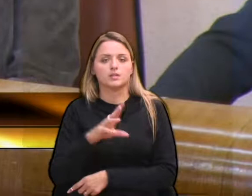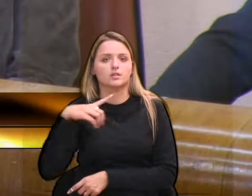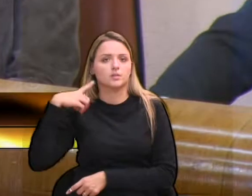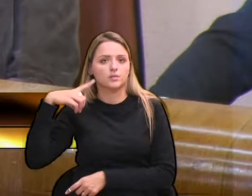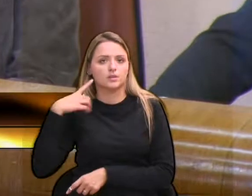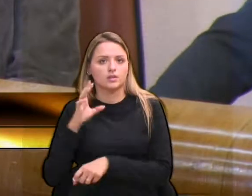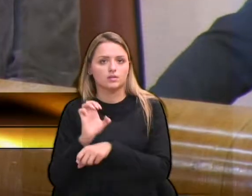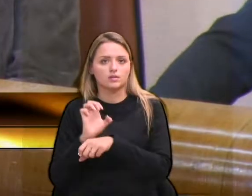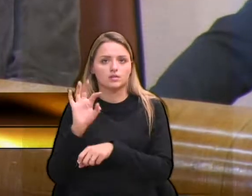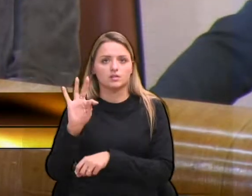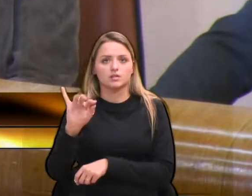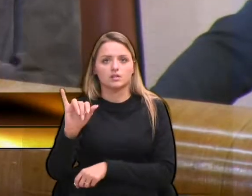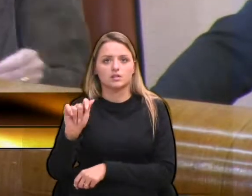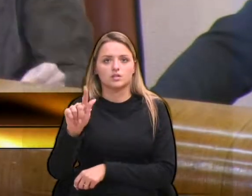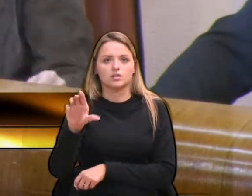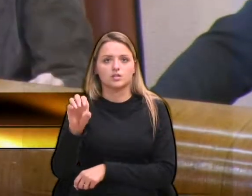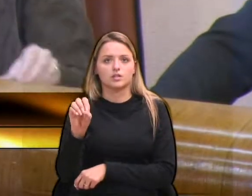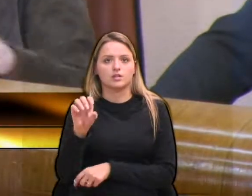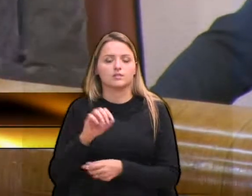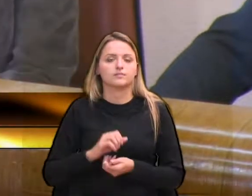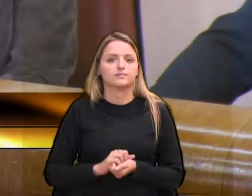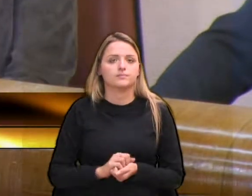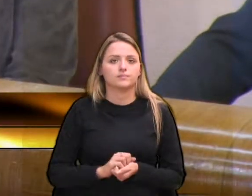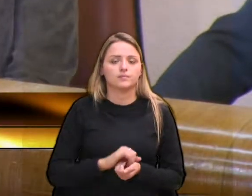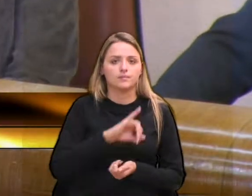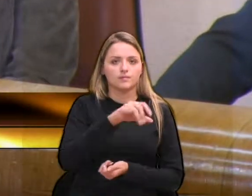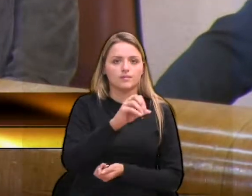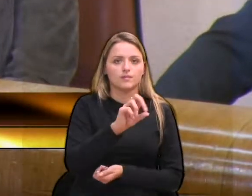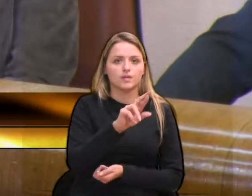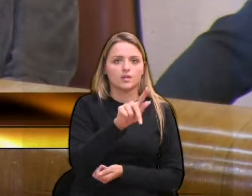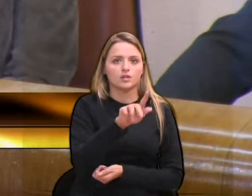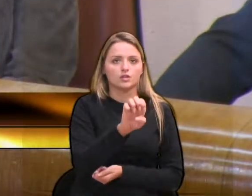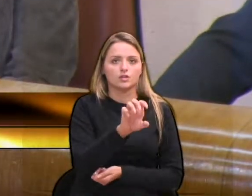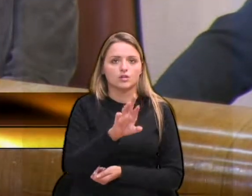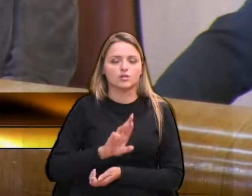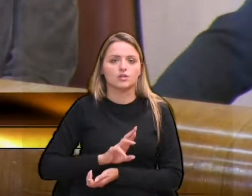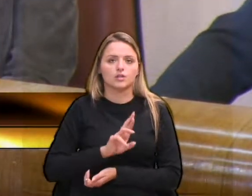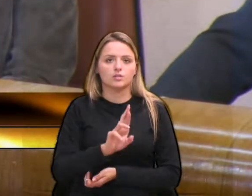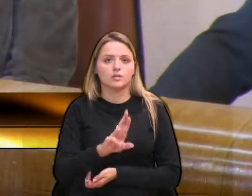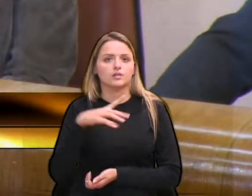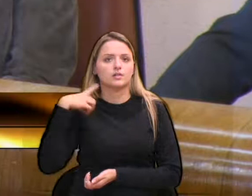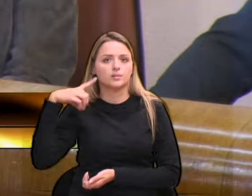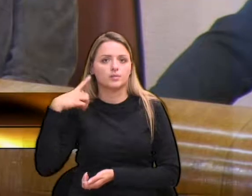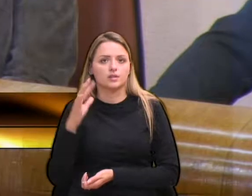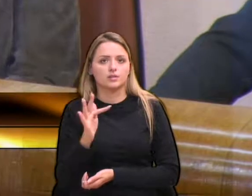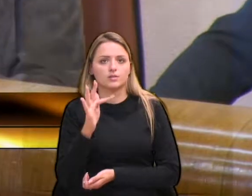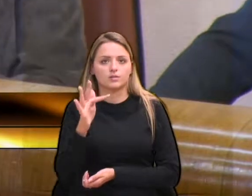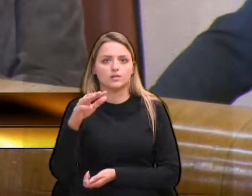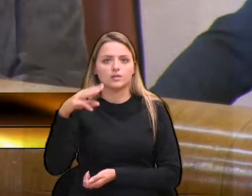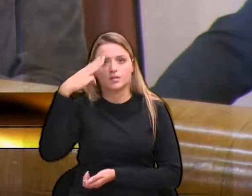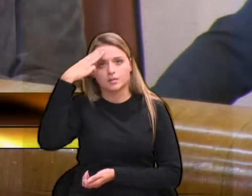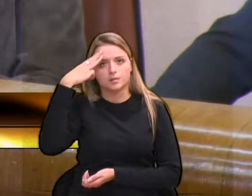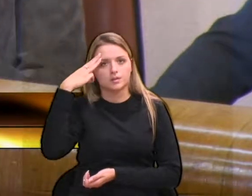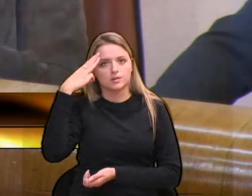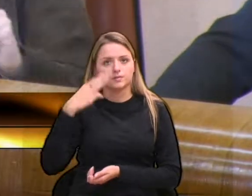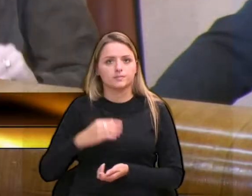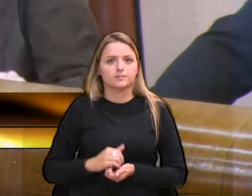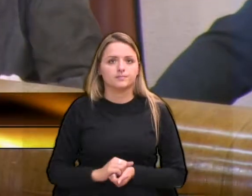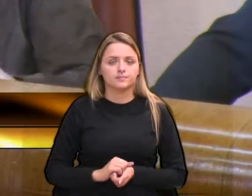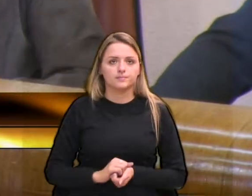deputado estadual Tiago Simon. Jorge Magnus, representando o deputado federal Mauro Pereira.